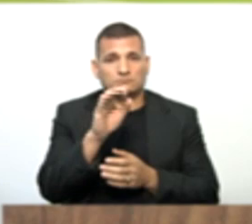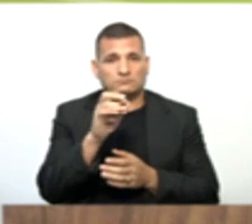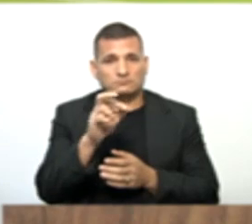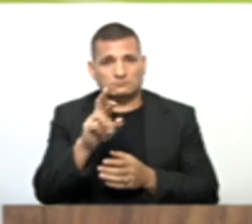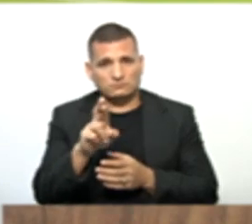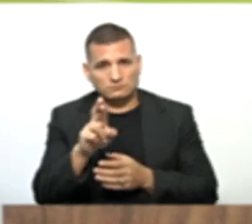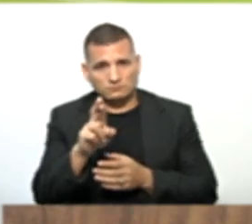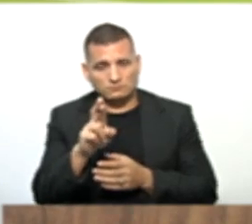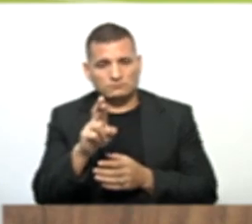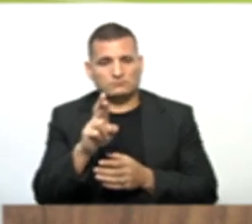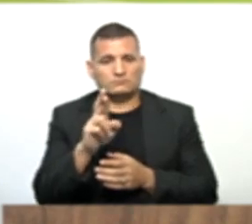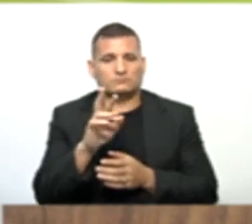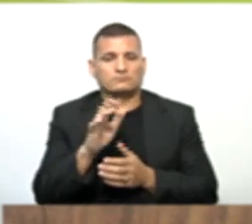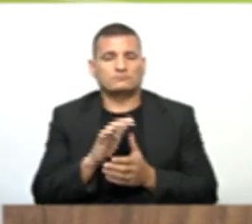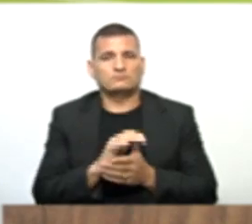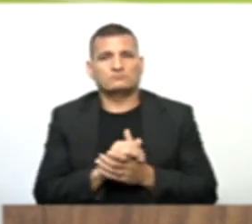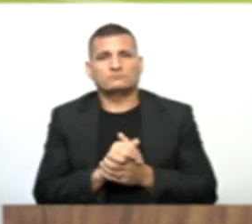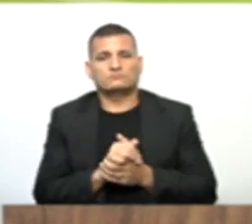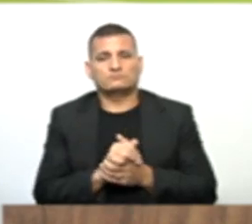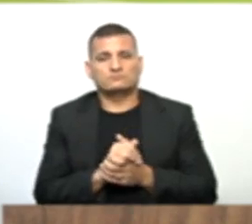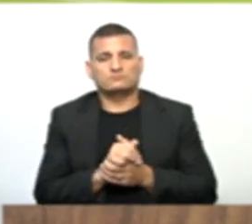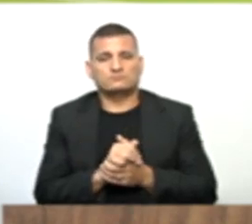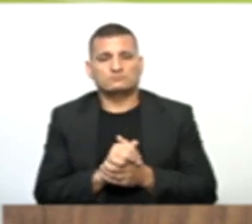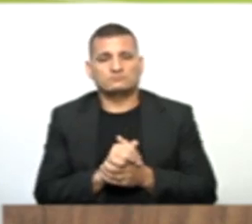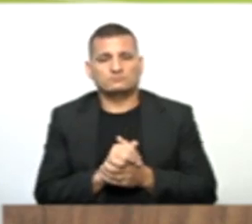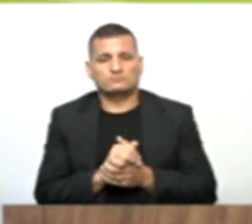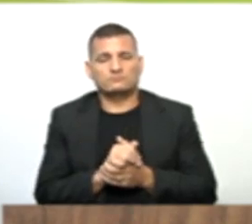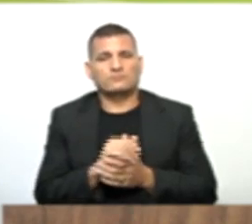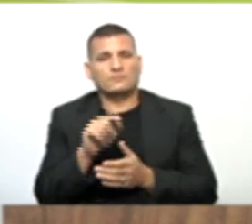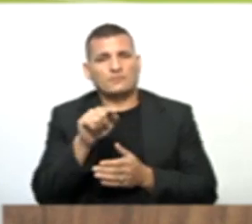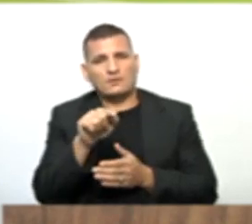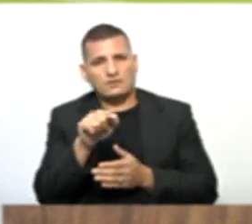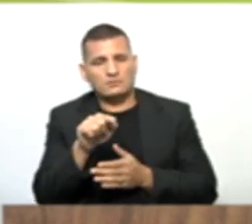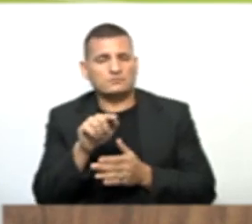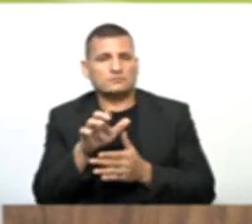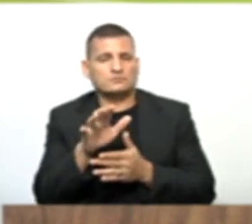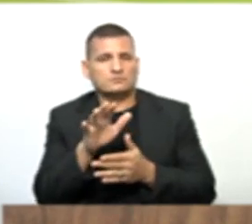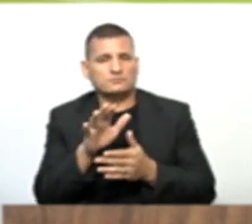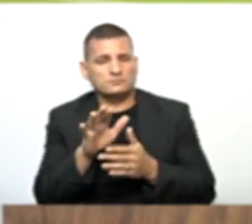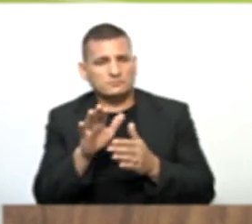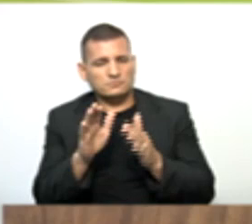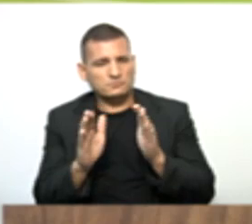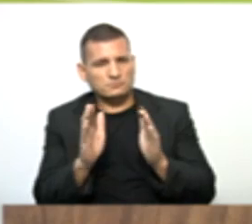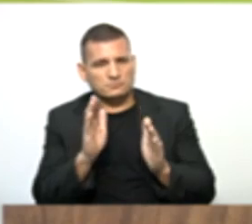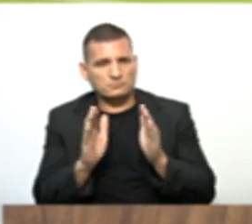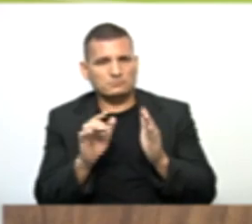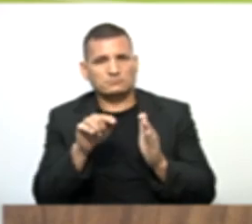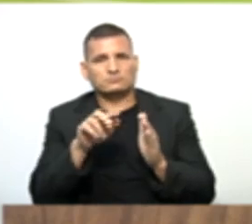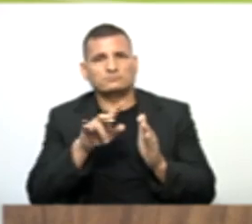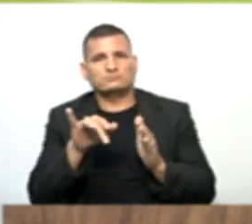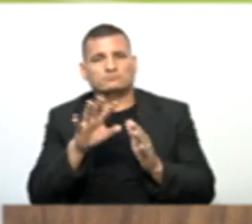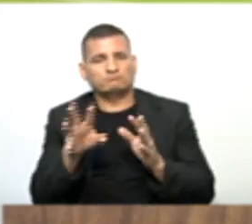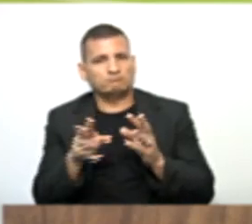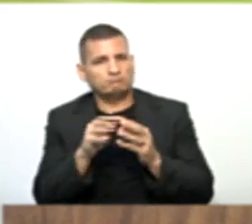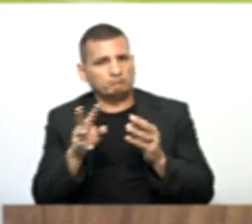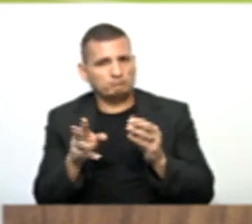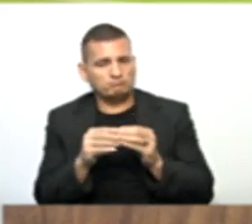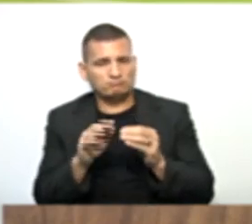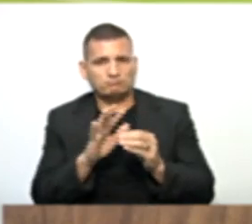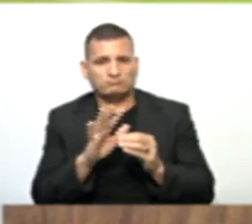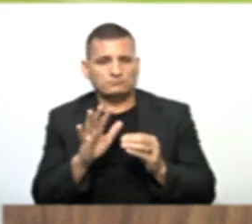intervalo tanto, aí esse intervalo já quer dizer que ele vai fazer o incremento